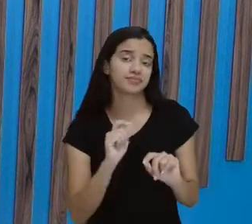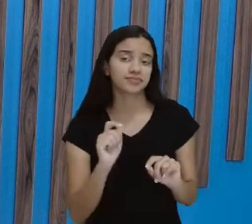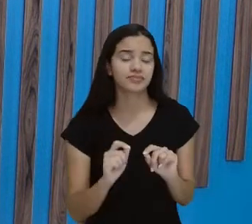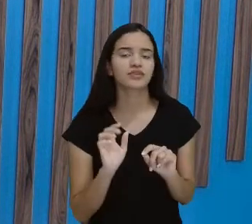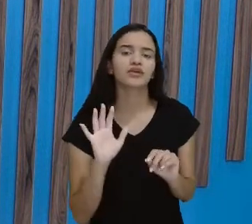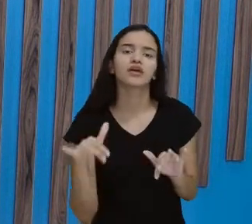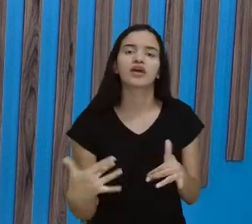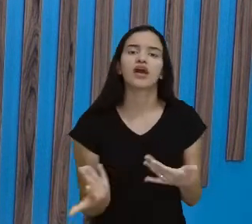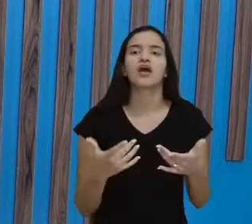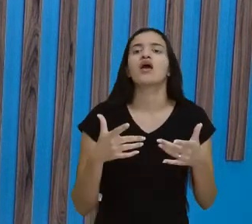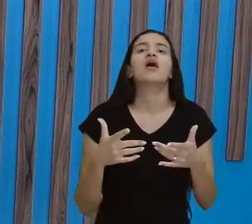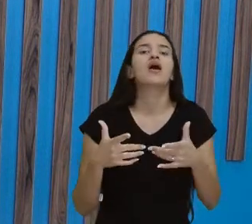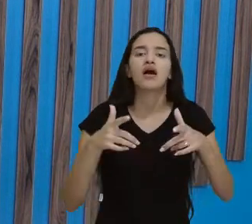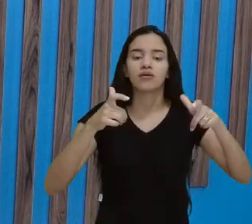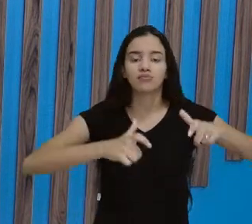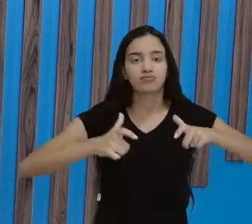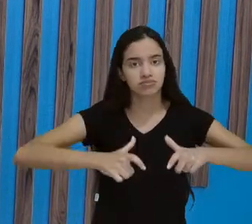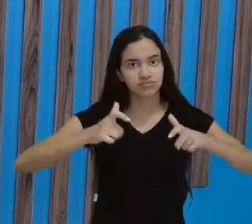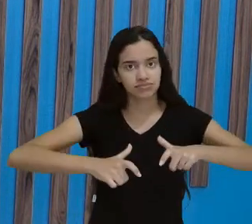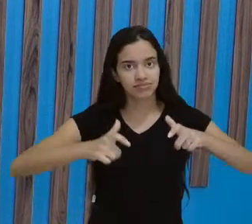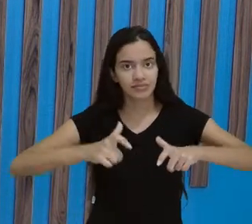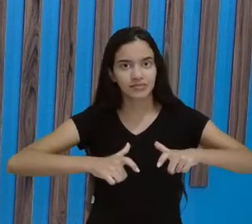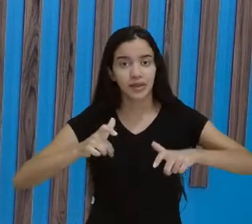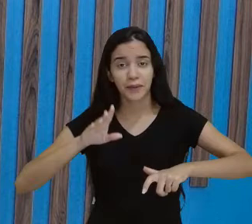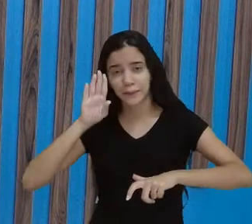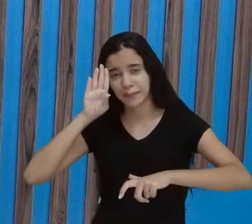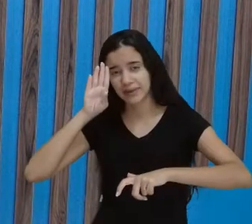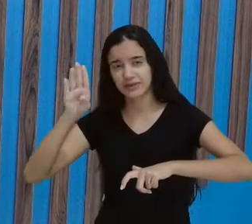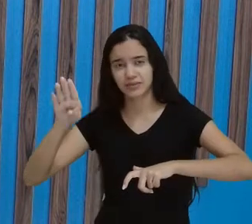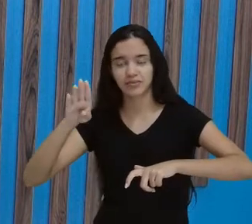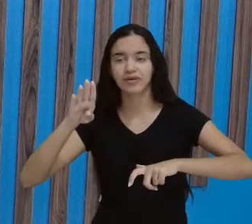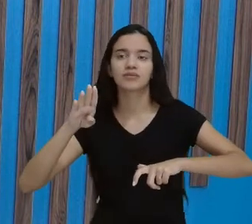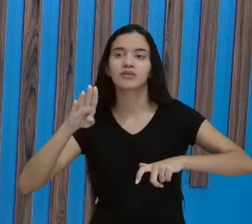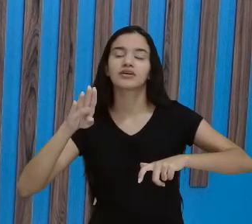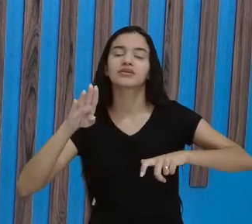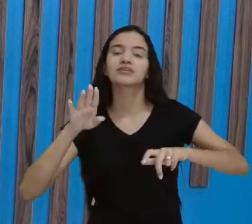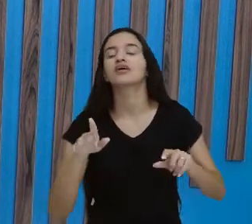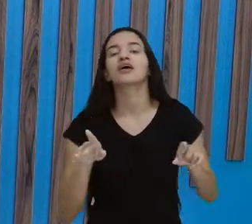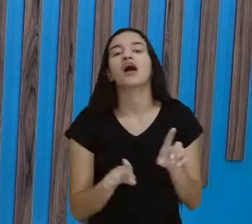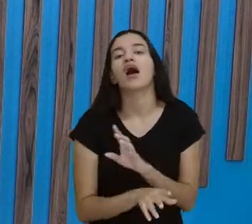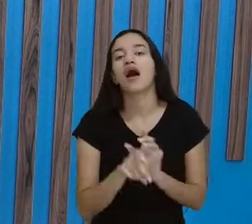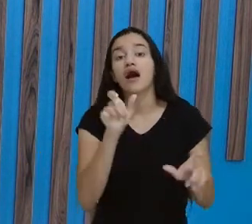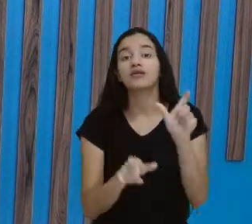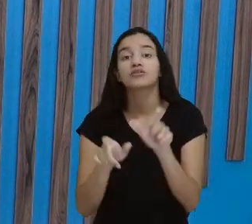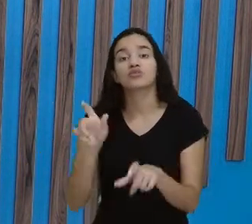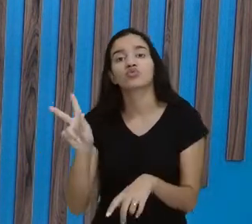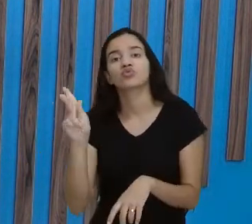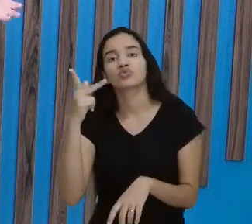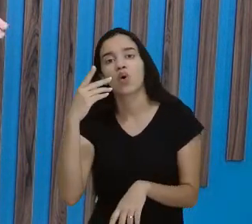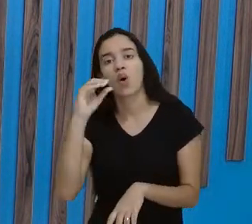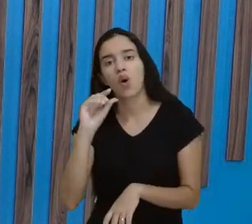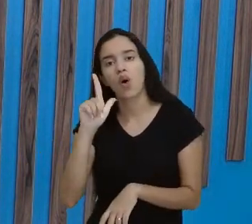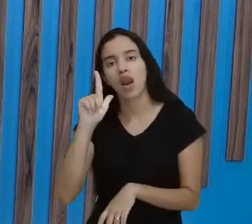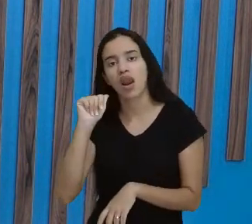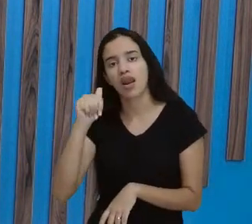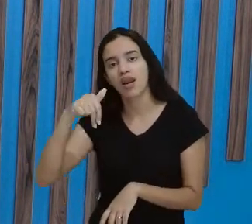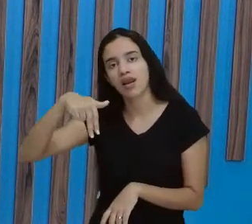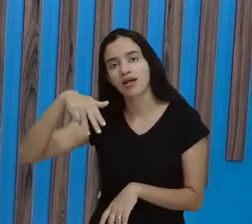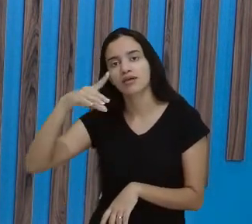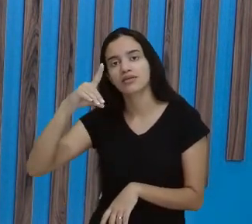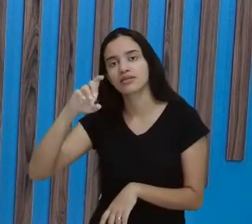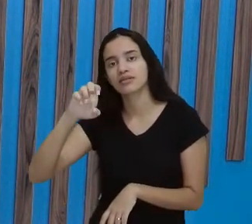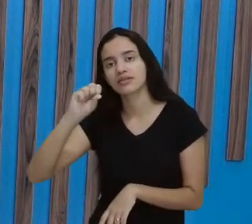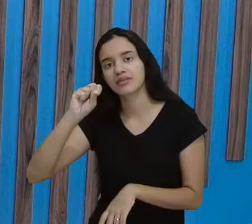essa ocupação, principalmente, aí a gente dá destaque aos holandeses, porque eles trouxeram, na figura de Maurício de